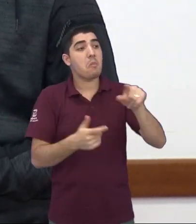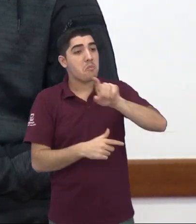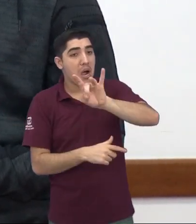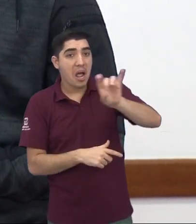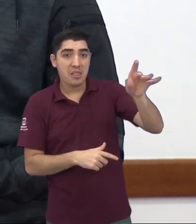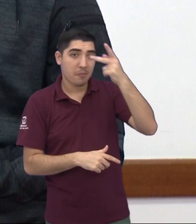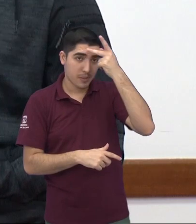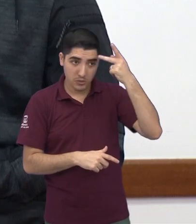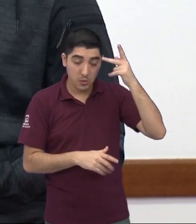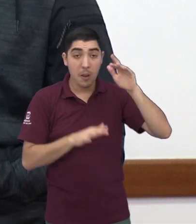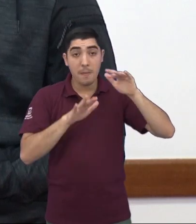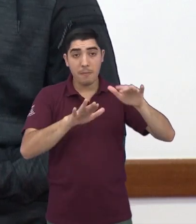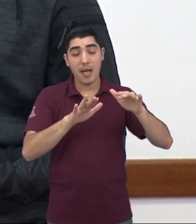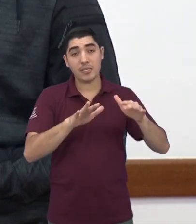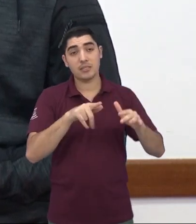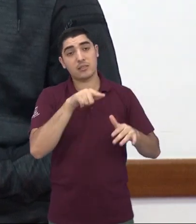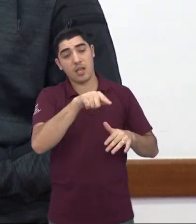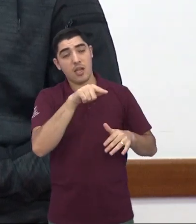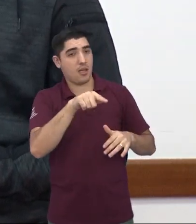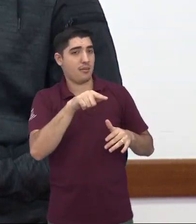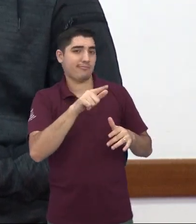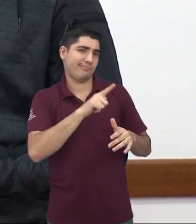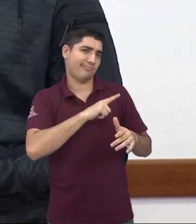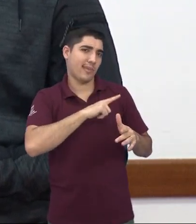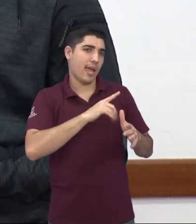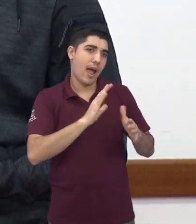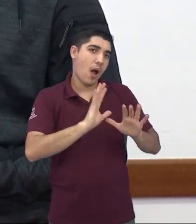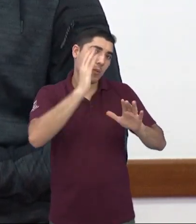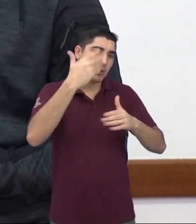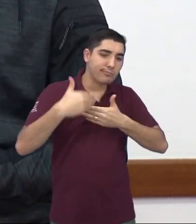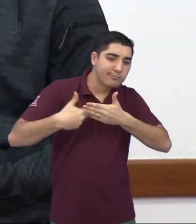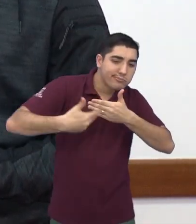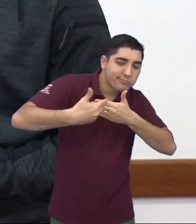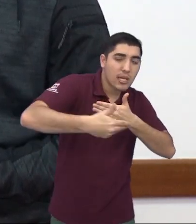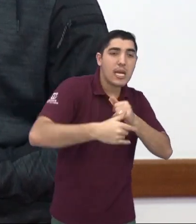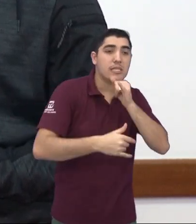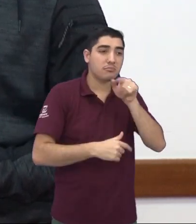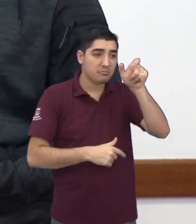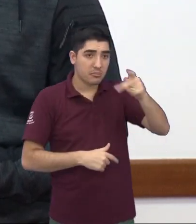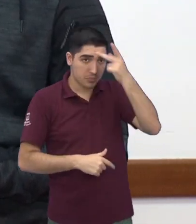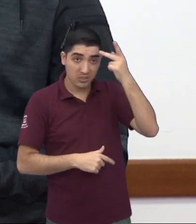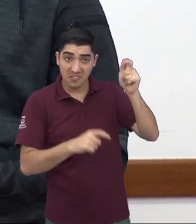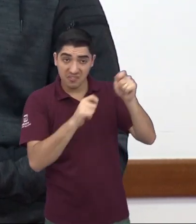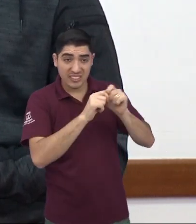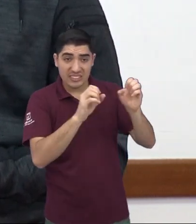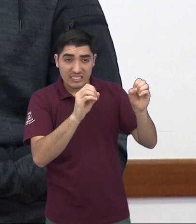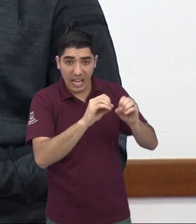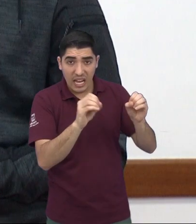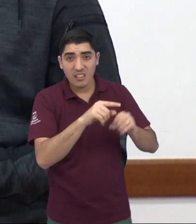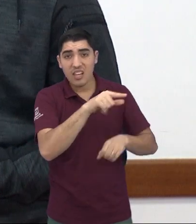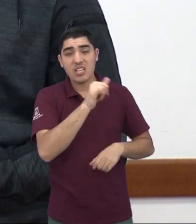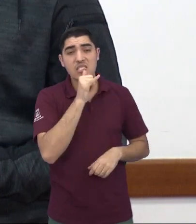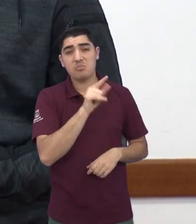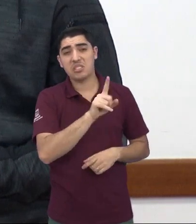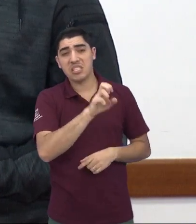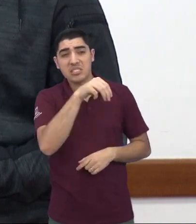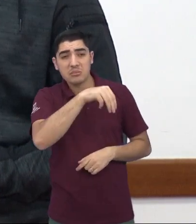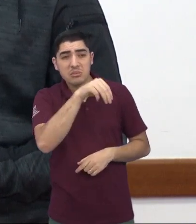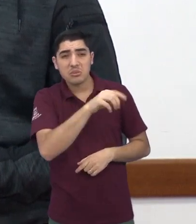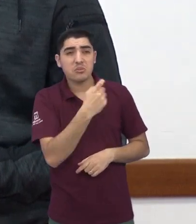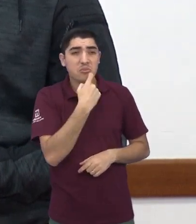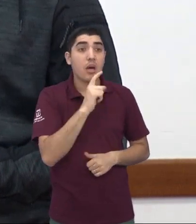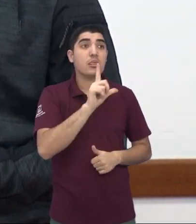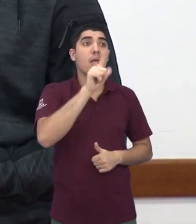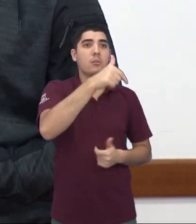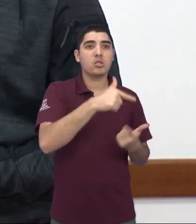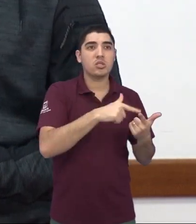para pessoa, mas também tem essa questão de que tudo é gradativo, né, então, por exemplo, para uma pessoa que não faz, às vezes começa ali com 15 minutinhos por dia,